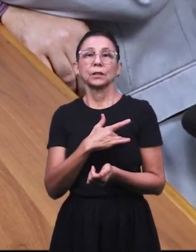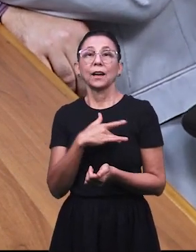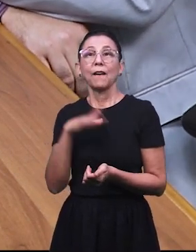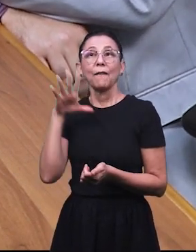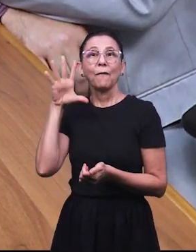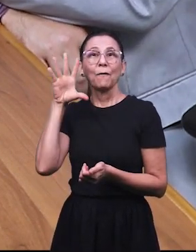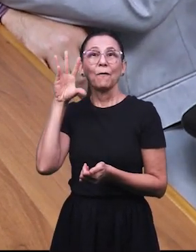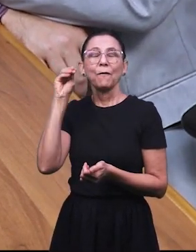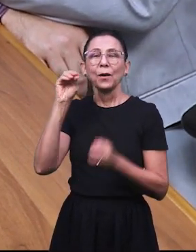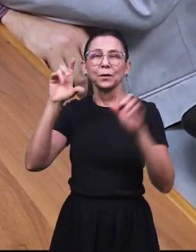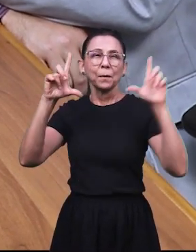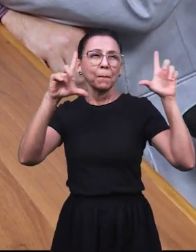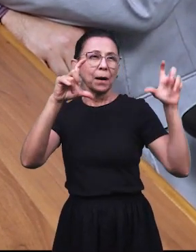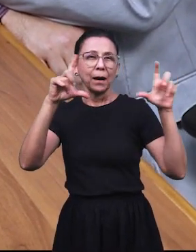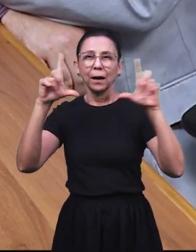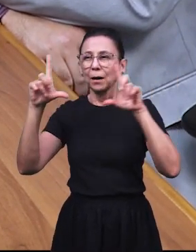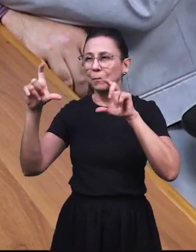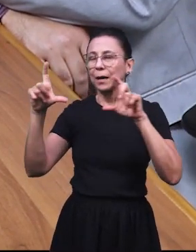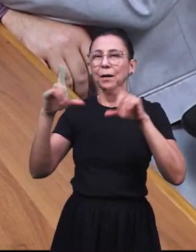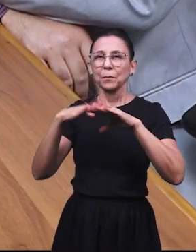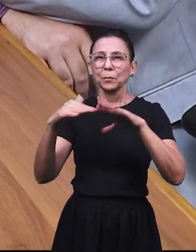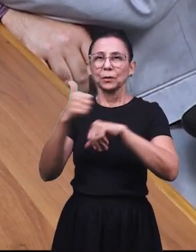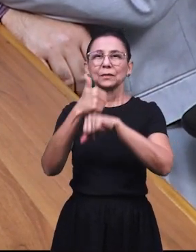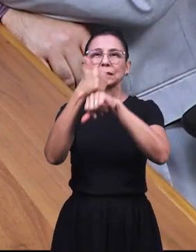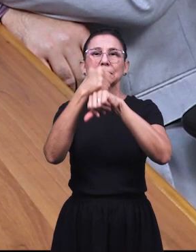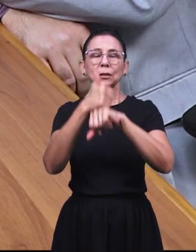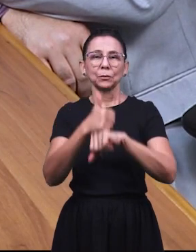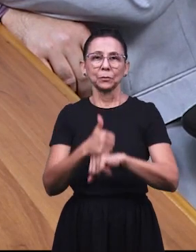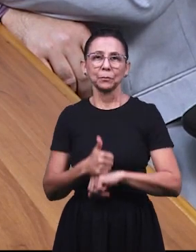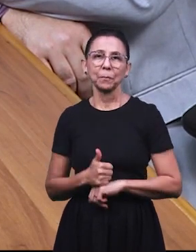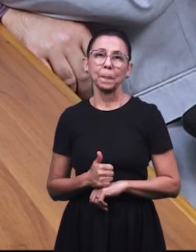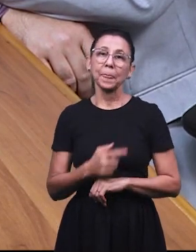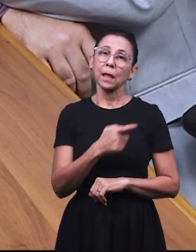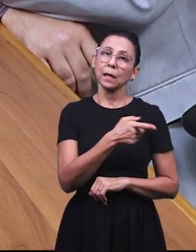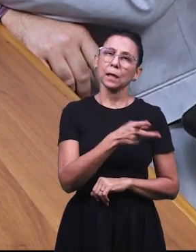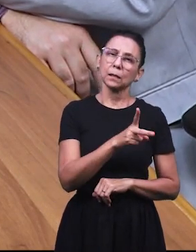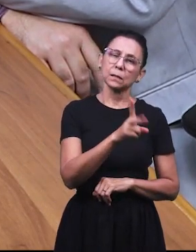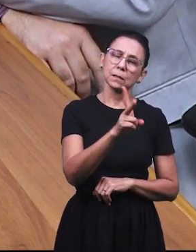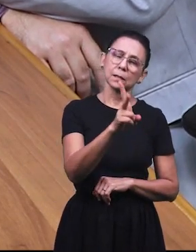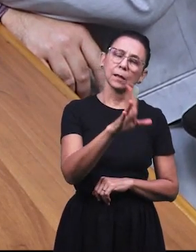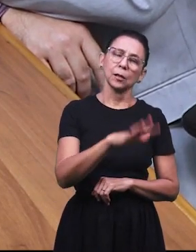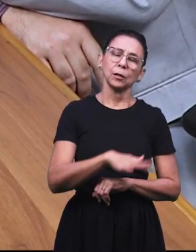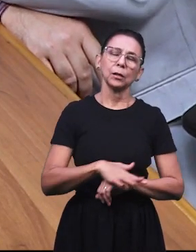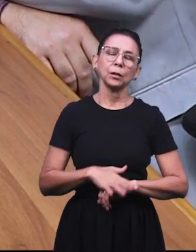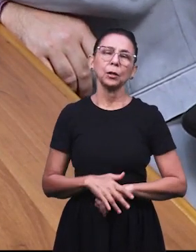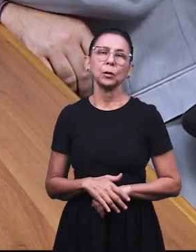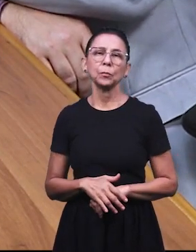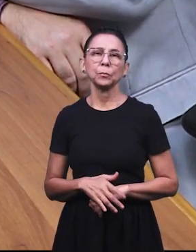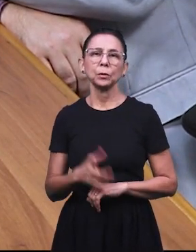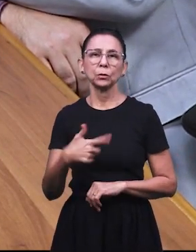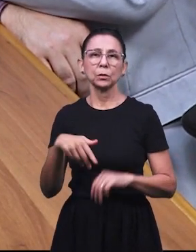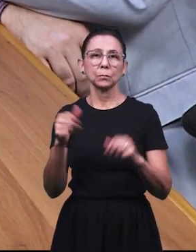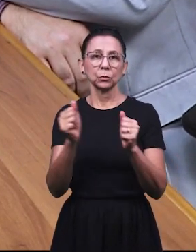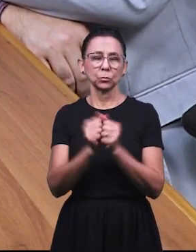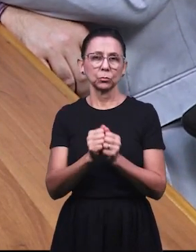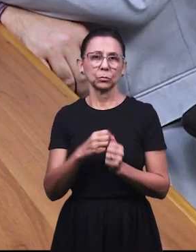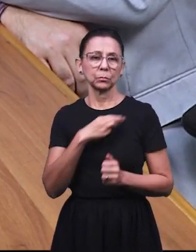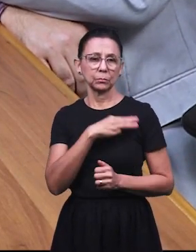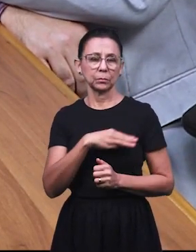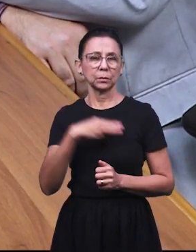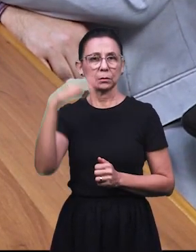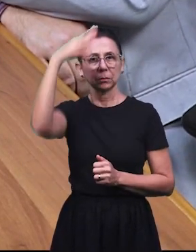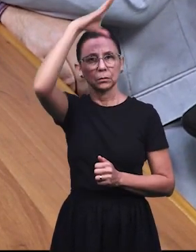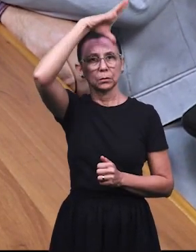mim é uma paixão, que é a fotografia. Sim. E a Lucélia, ela sempre, desde a primeira edição da Missão Amazônia, a